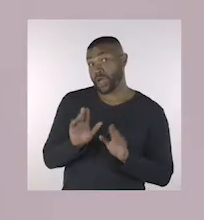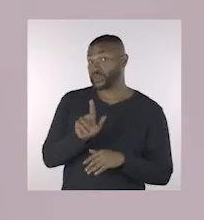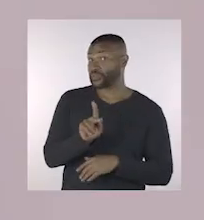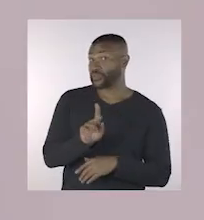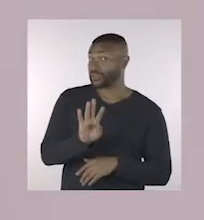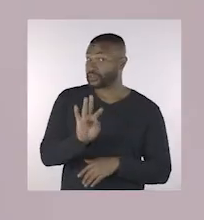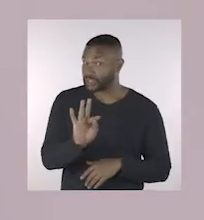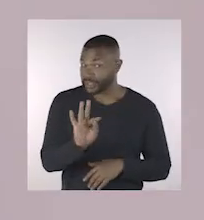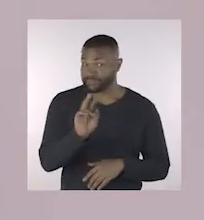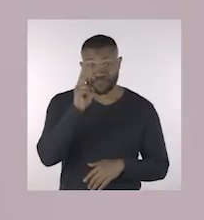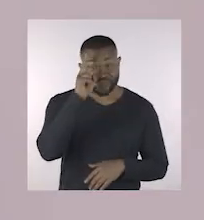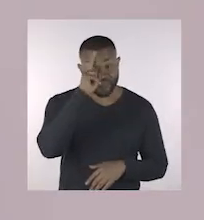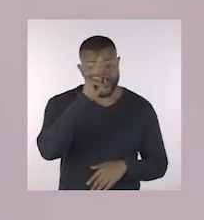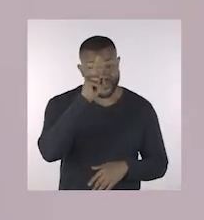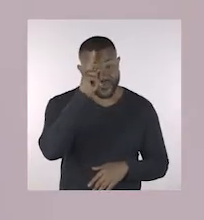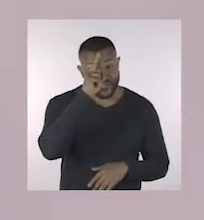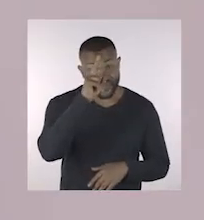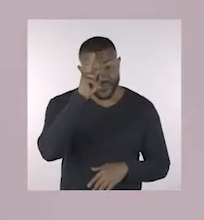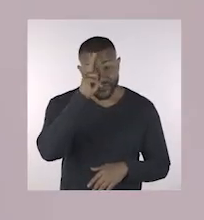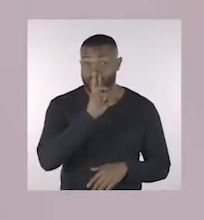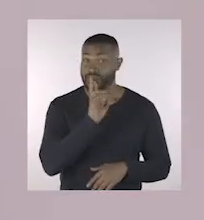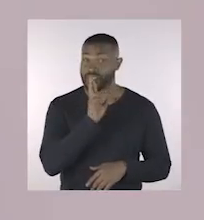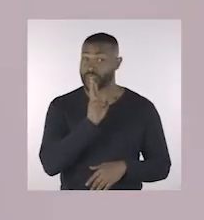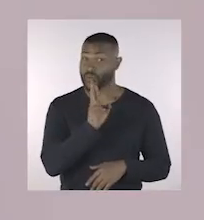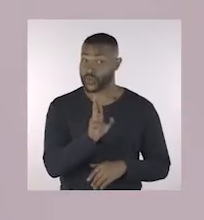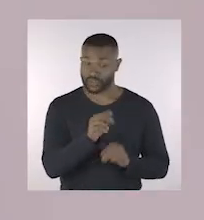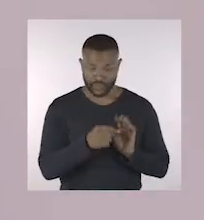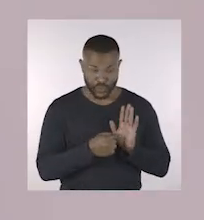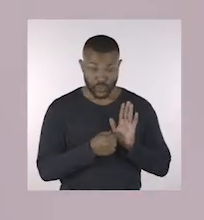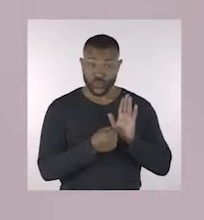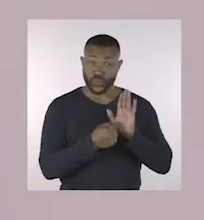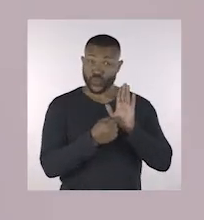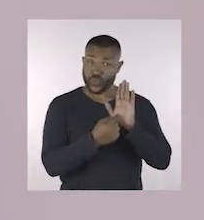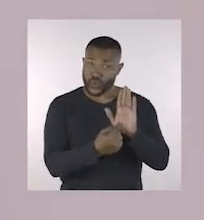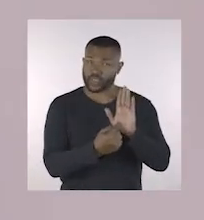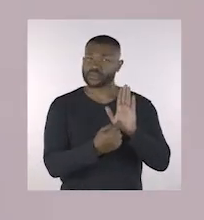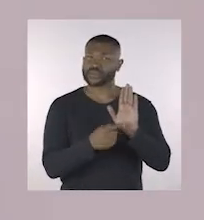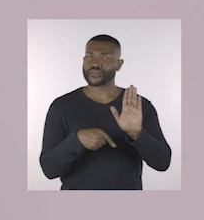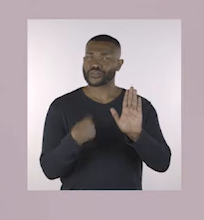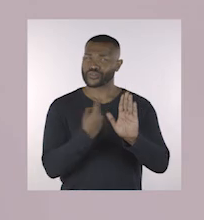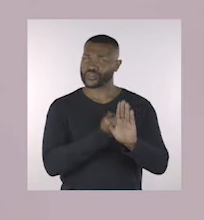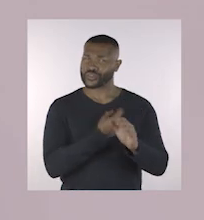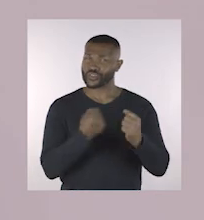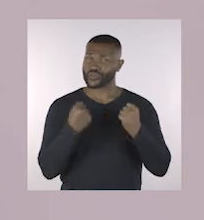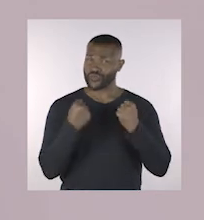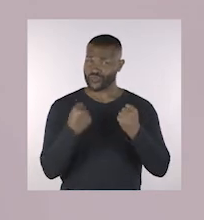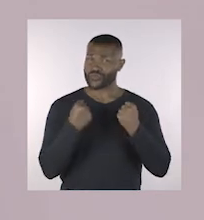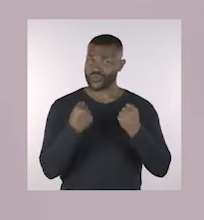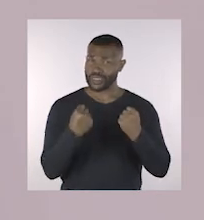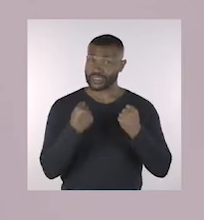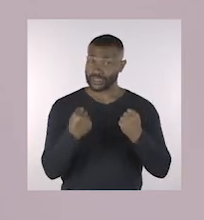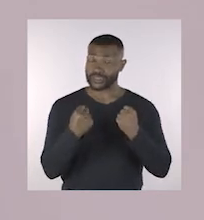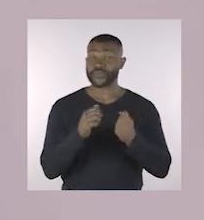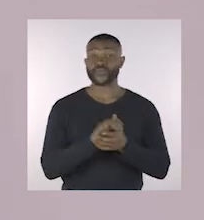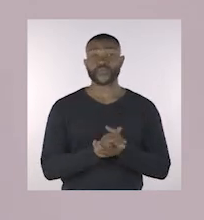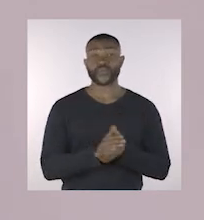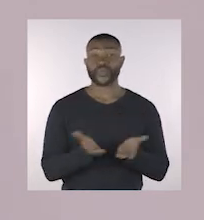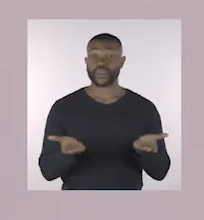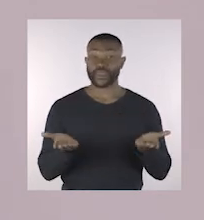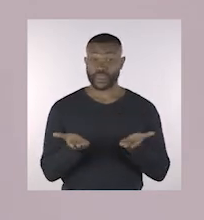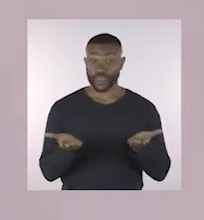disser Mas e o PT Lembre bem dessa resposta e mostra o tamanho da nossa força